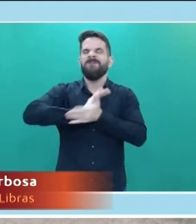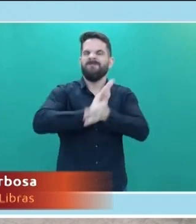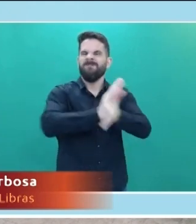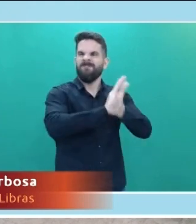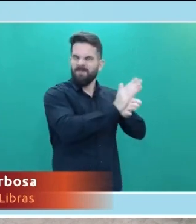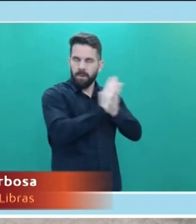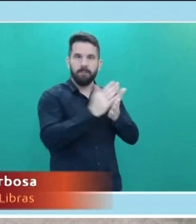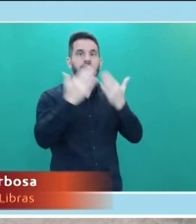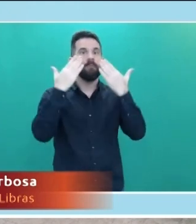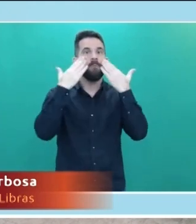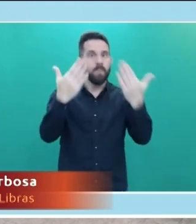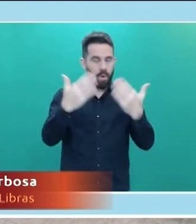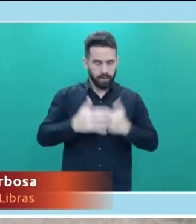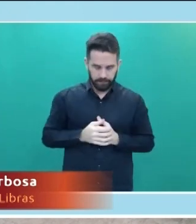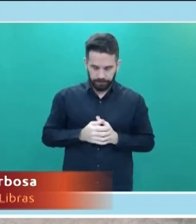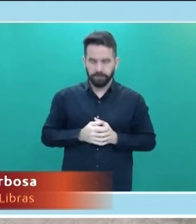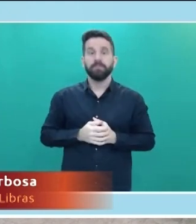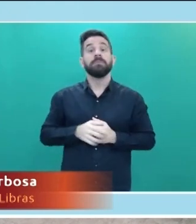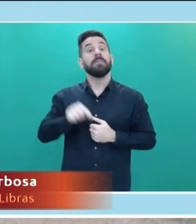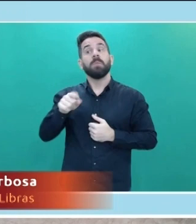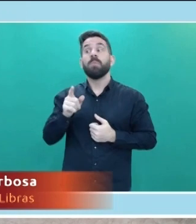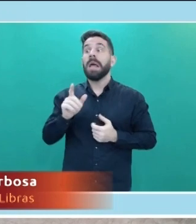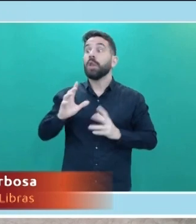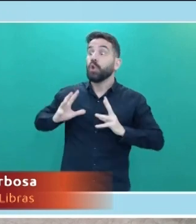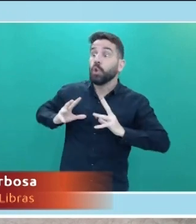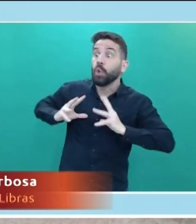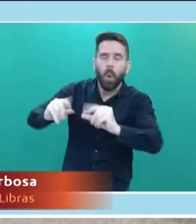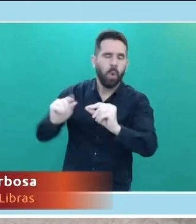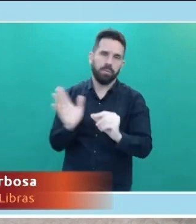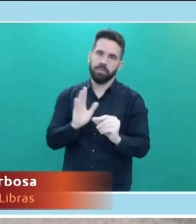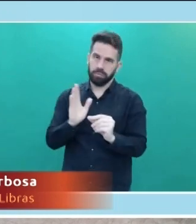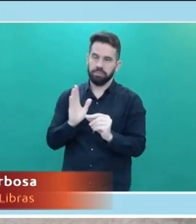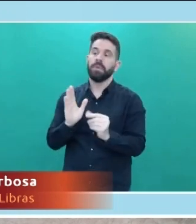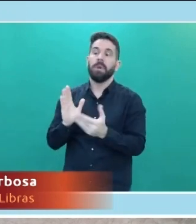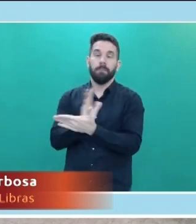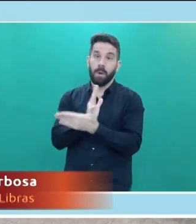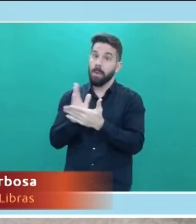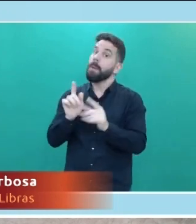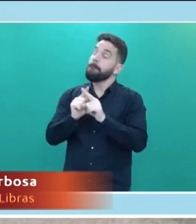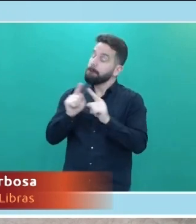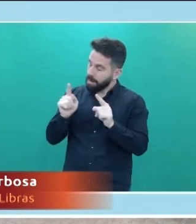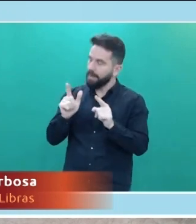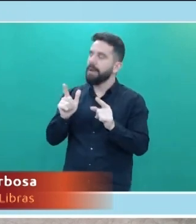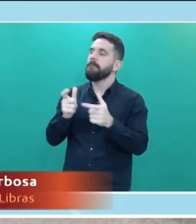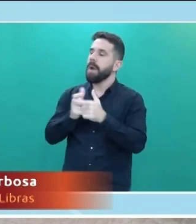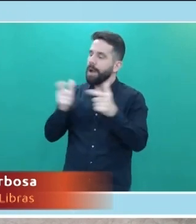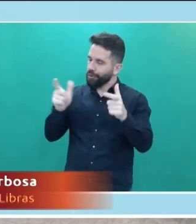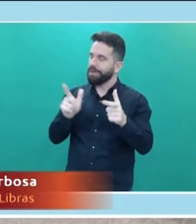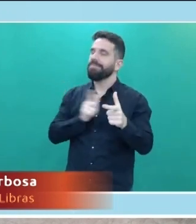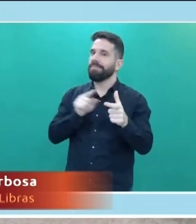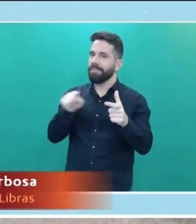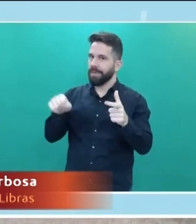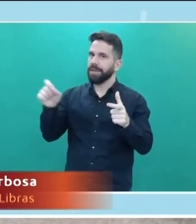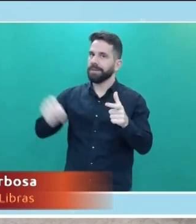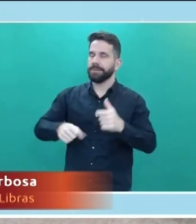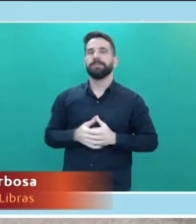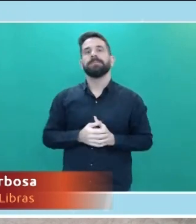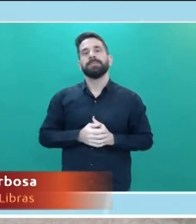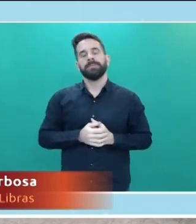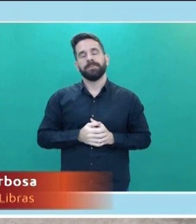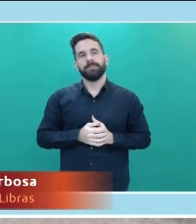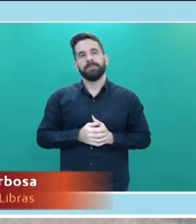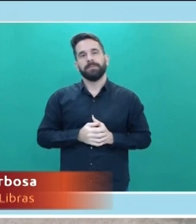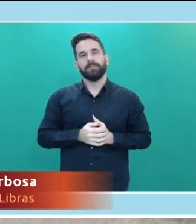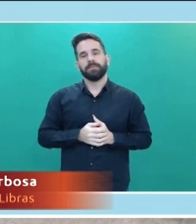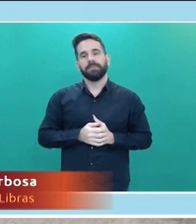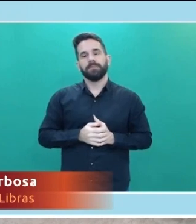dos seus discursos. Não são todos, né? Mas é bastante frequente. Então, é bom a gente saber de